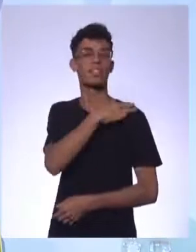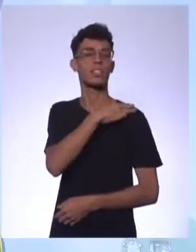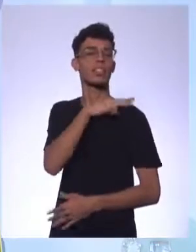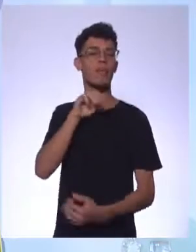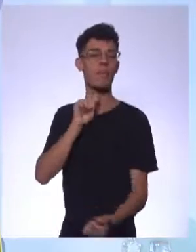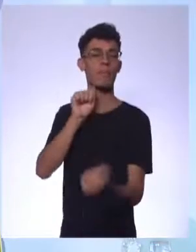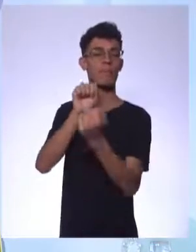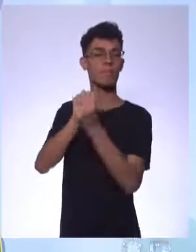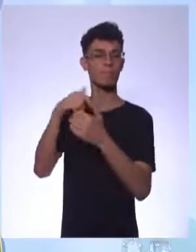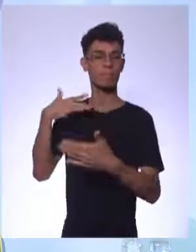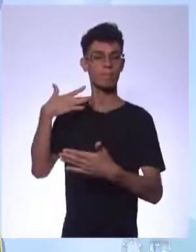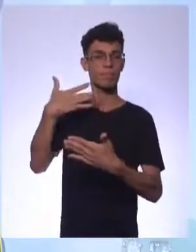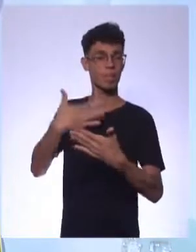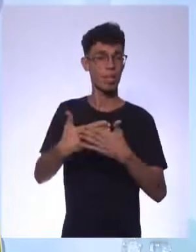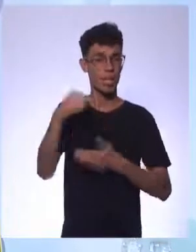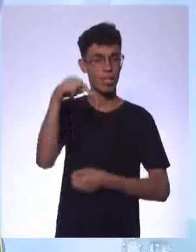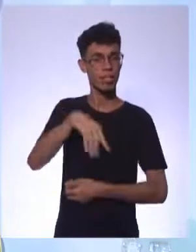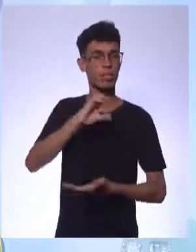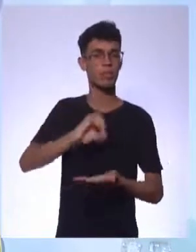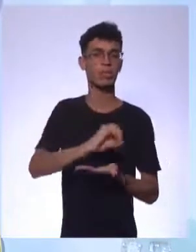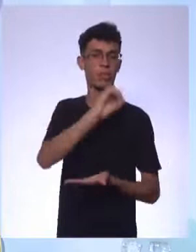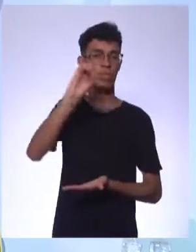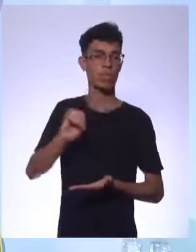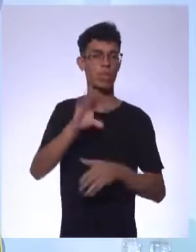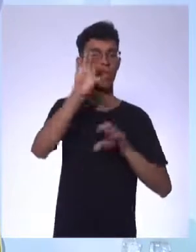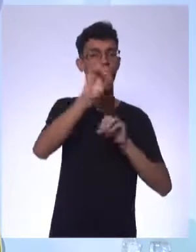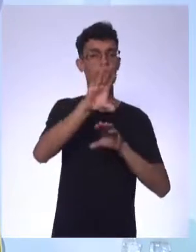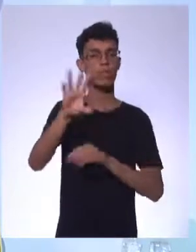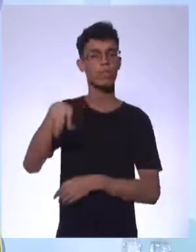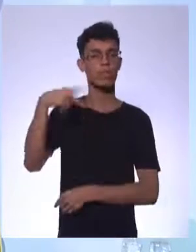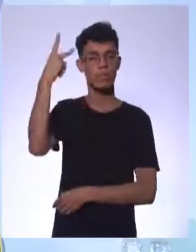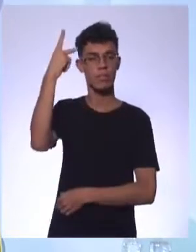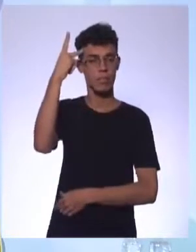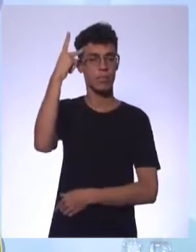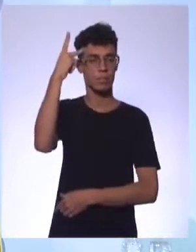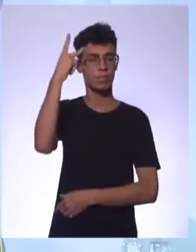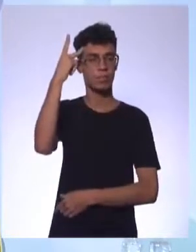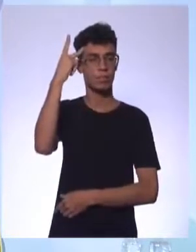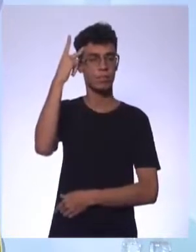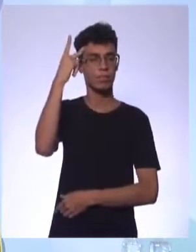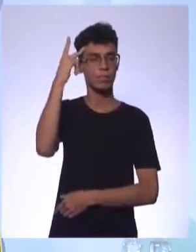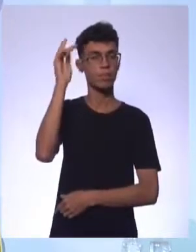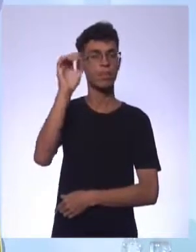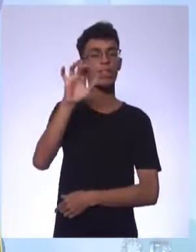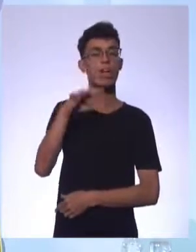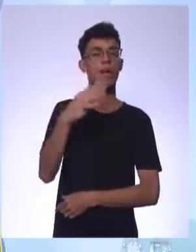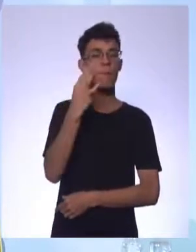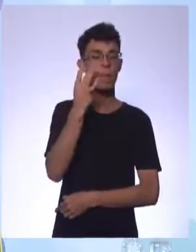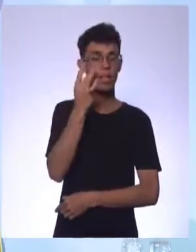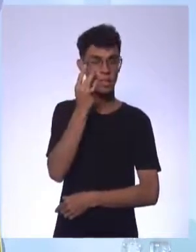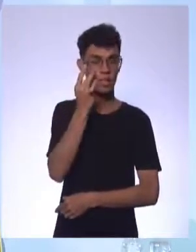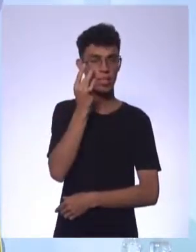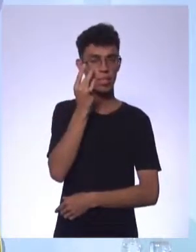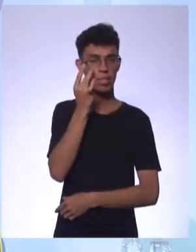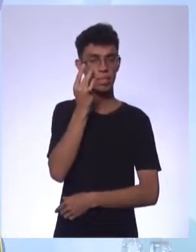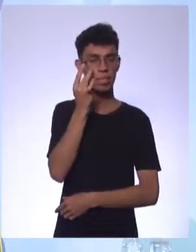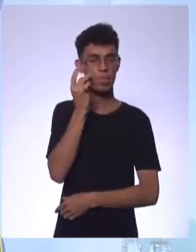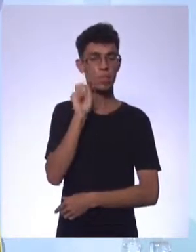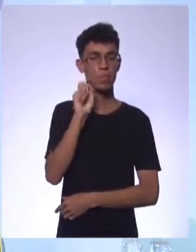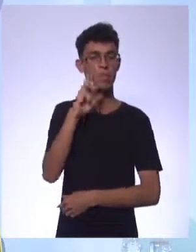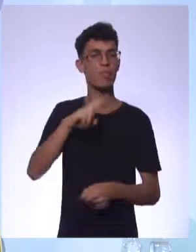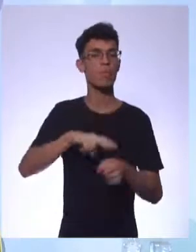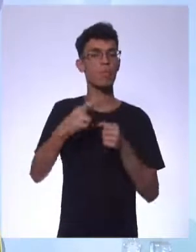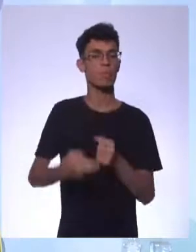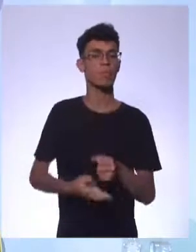aqui de volta no Centro de Mídias da Educação do Estado de São Paulo, ao vivo. Esta aula é ao vivo. Estamos no mês de recuperação. Você